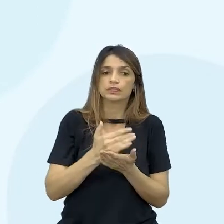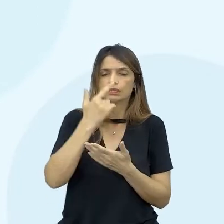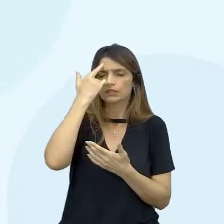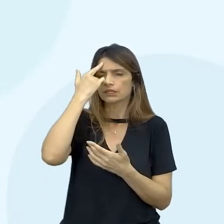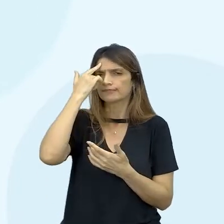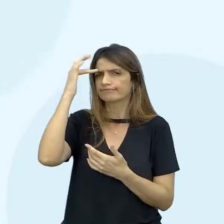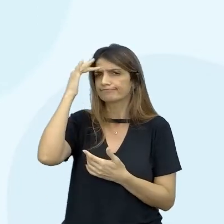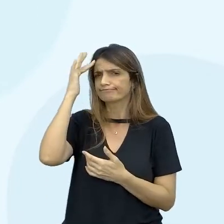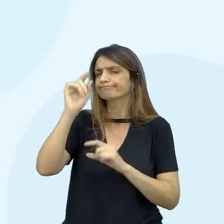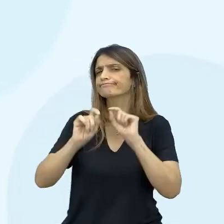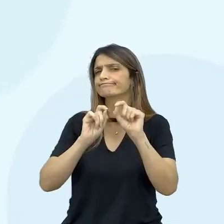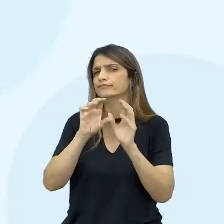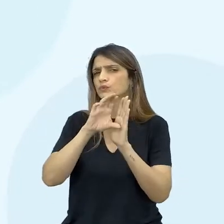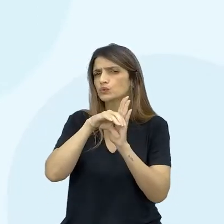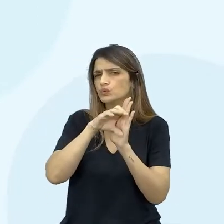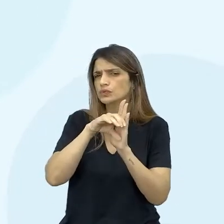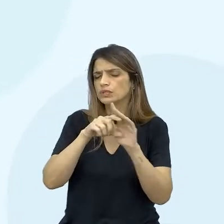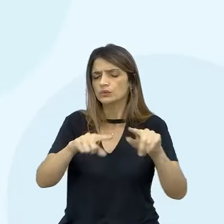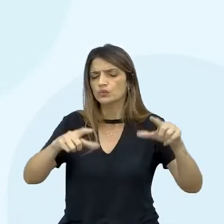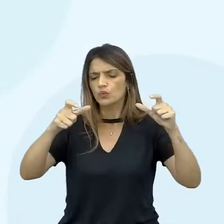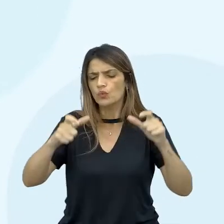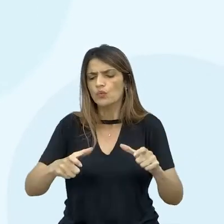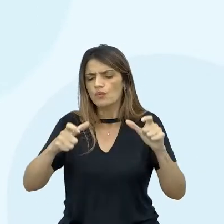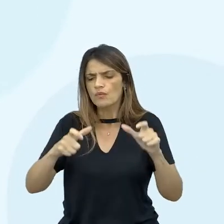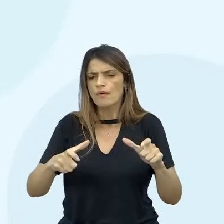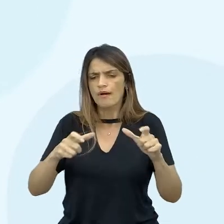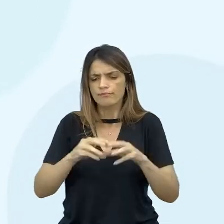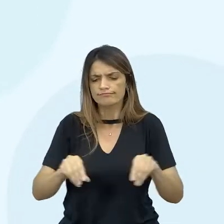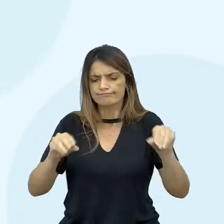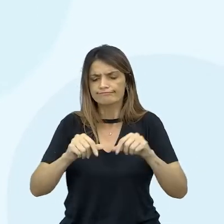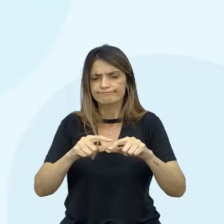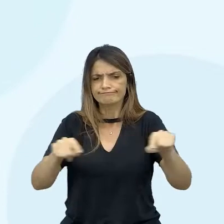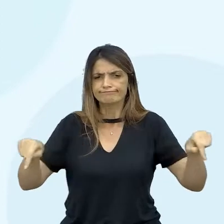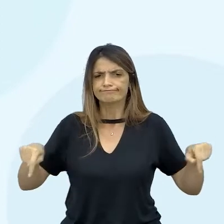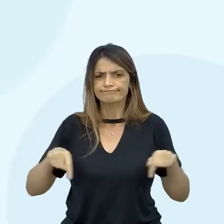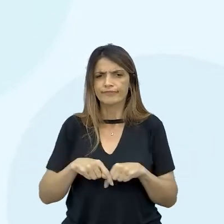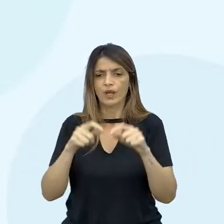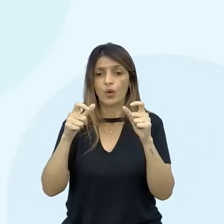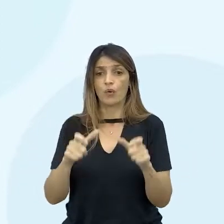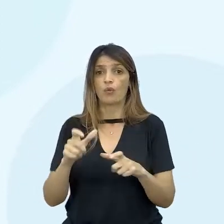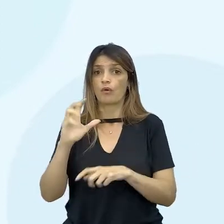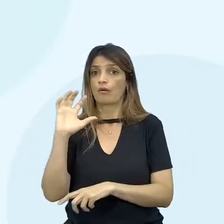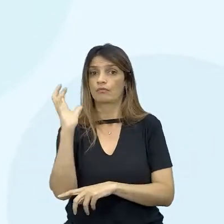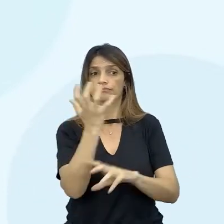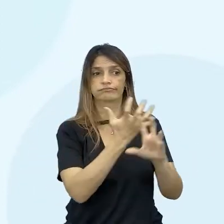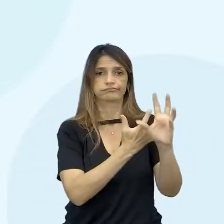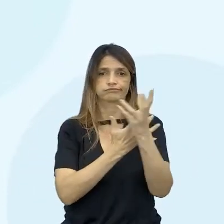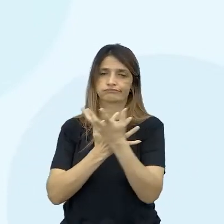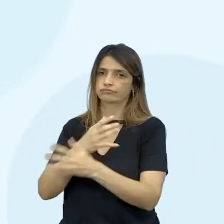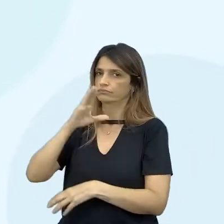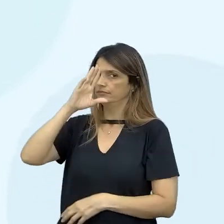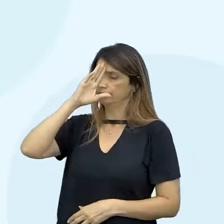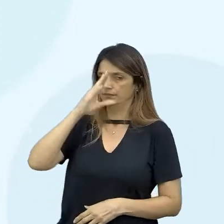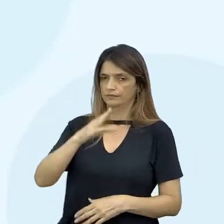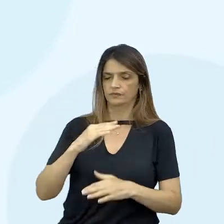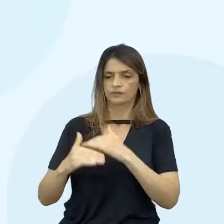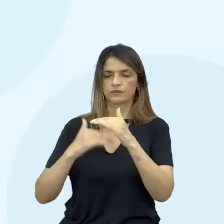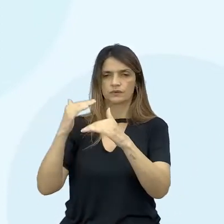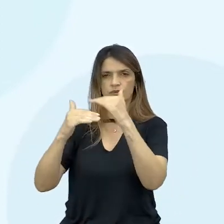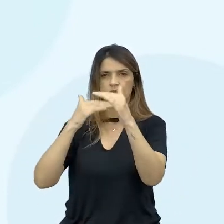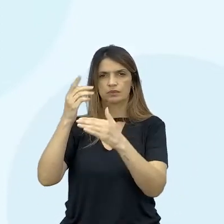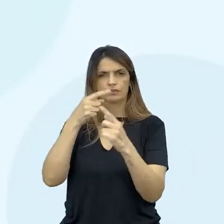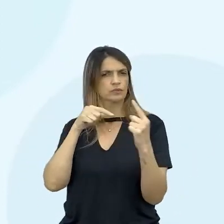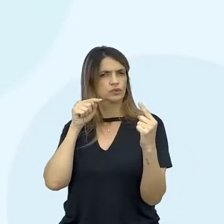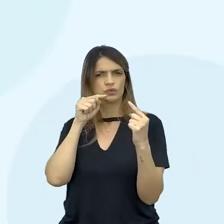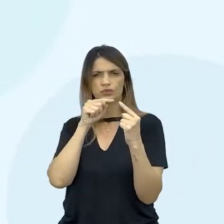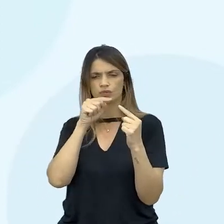pensando o conceito de espaço, território, lugar e paisagem. Serão fundamentais para o desenvolvimento dos